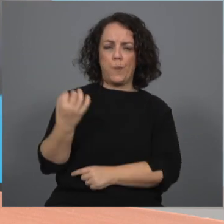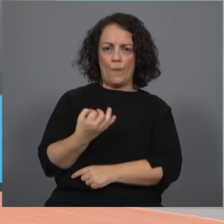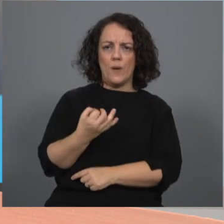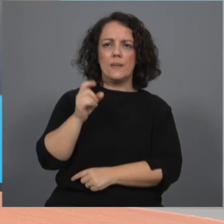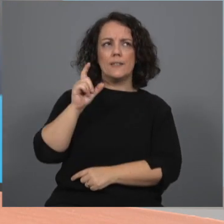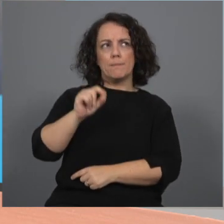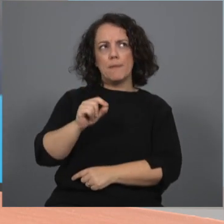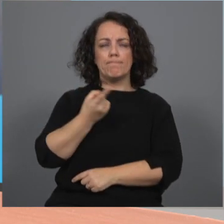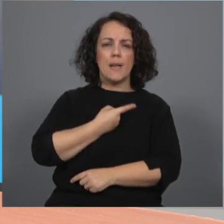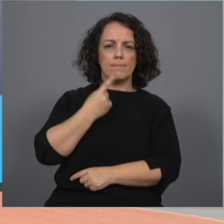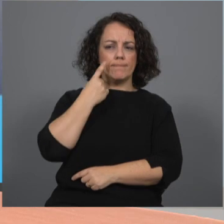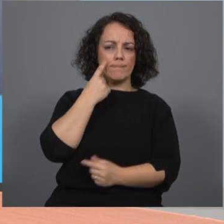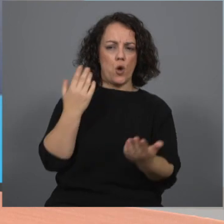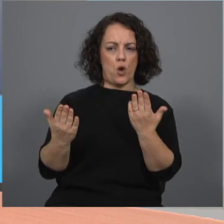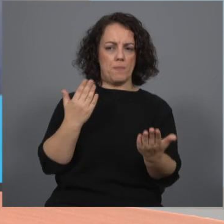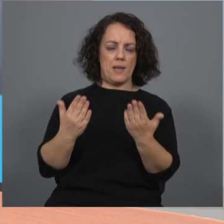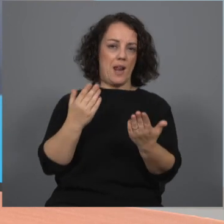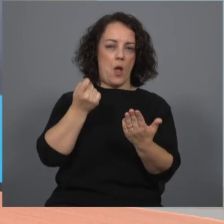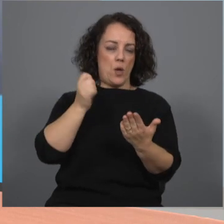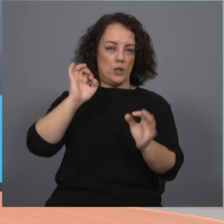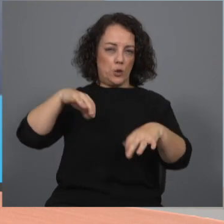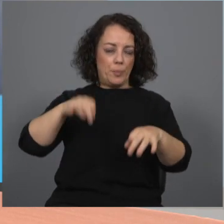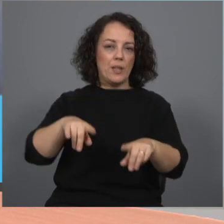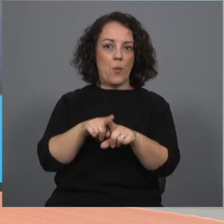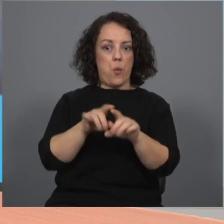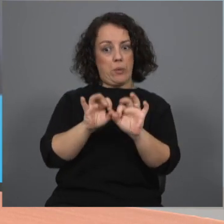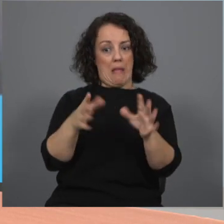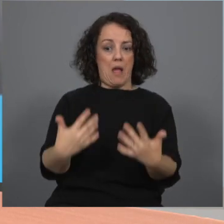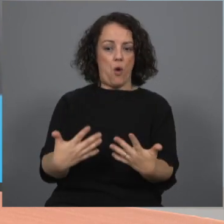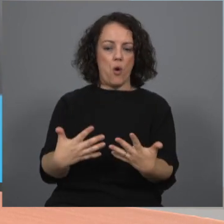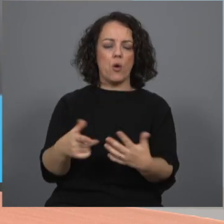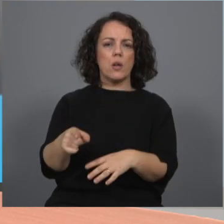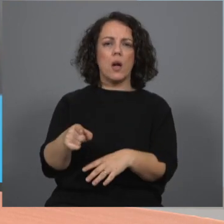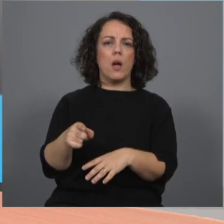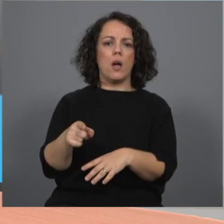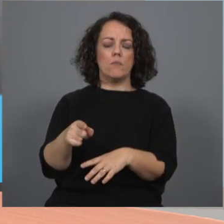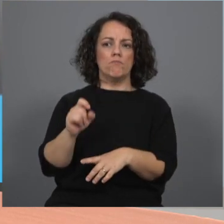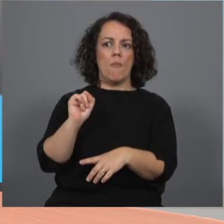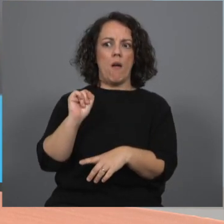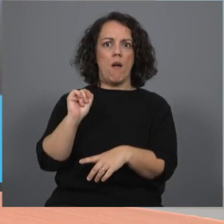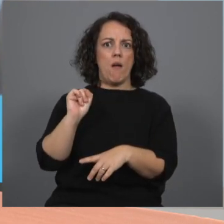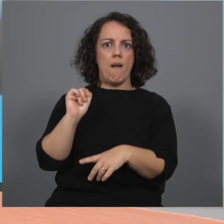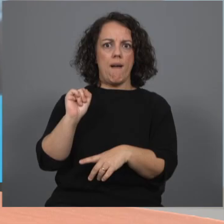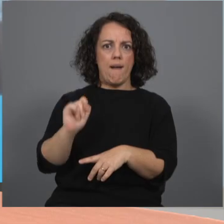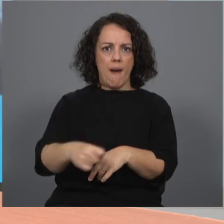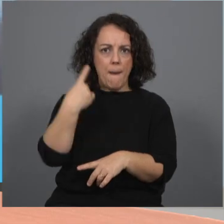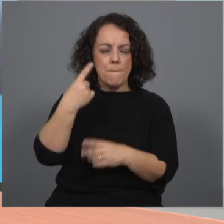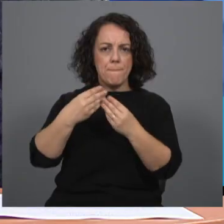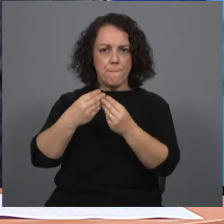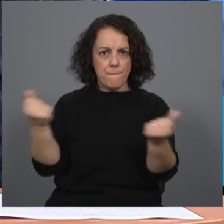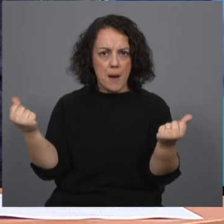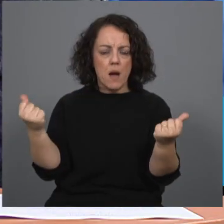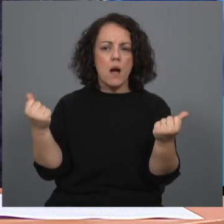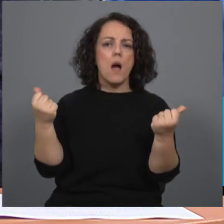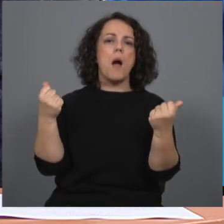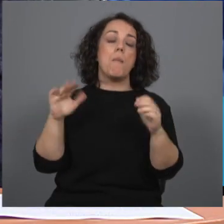e compararmos, para concluir rapidamente, de como esta está a ser muito mais rapidamente ultrapassada. Claramente. Claro